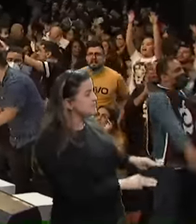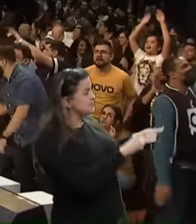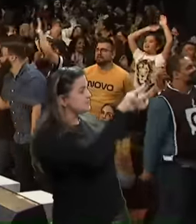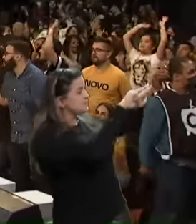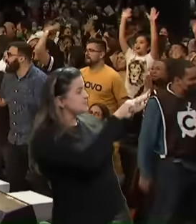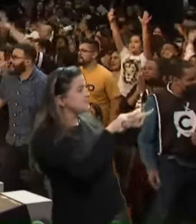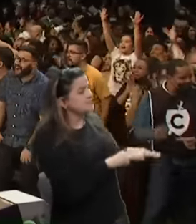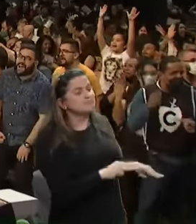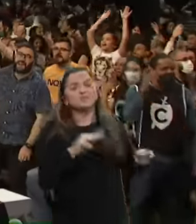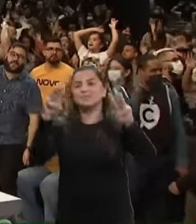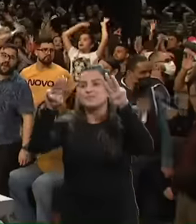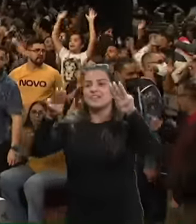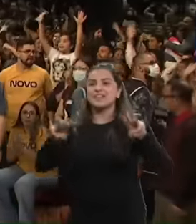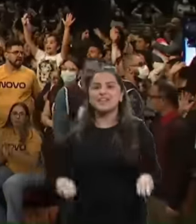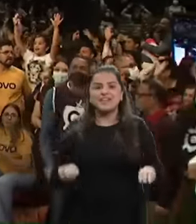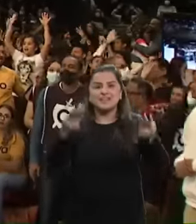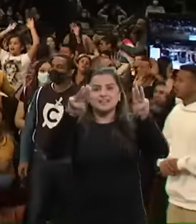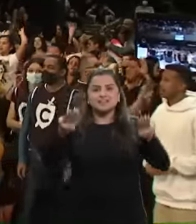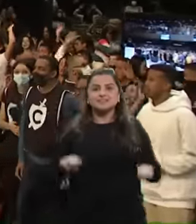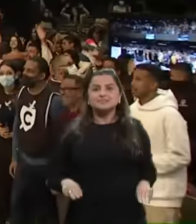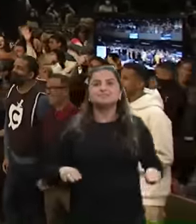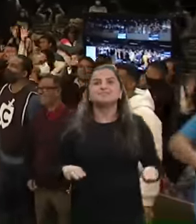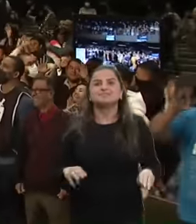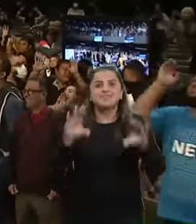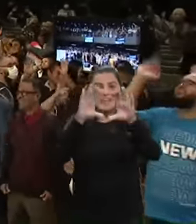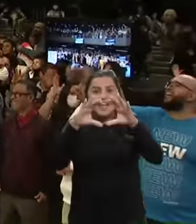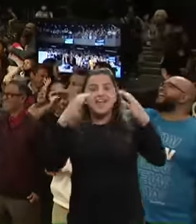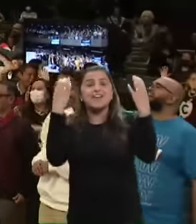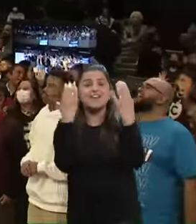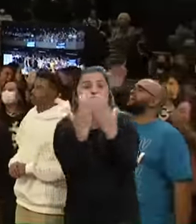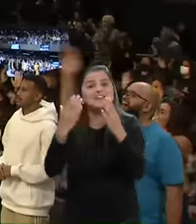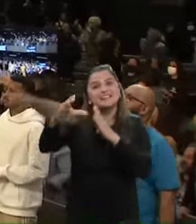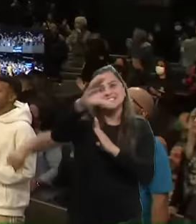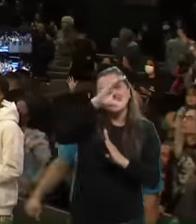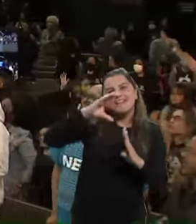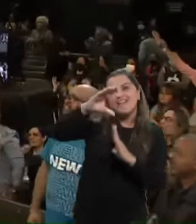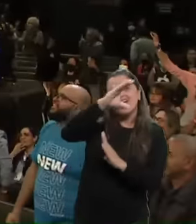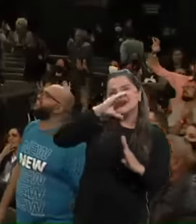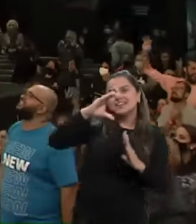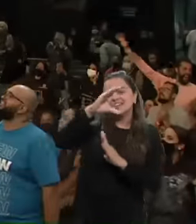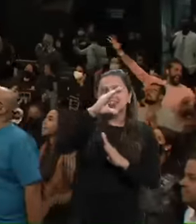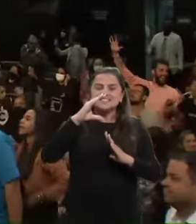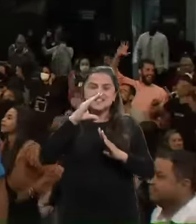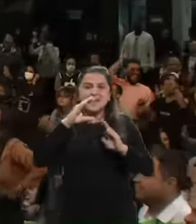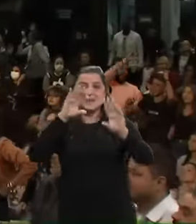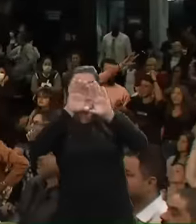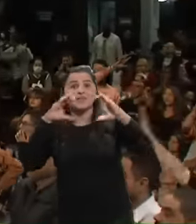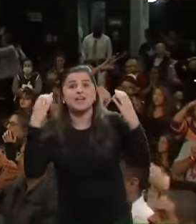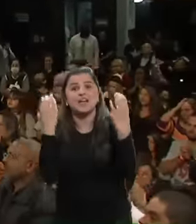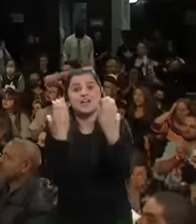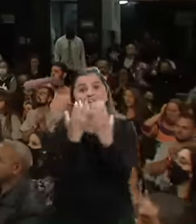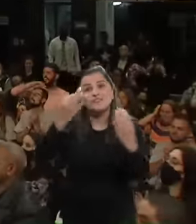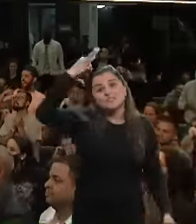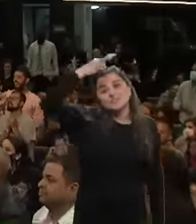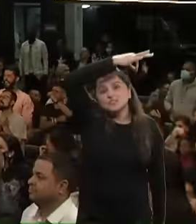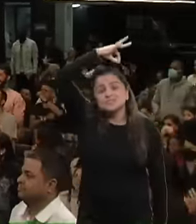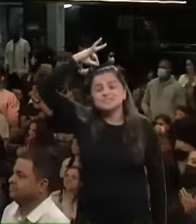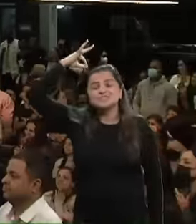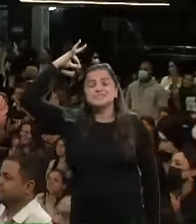maná, maná. A conferência carisma, a conferência do Espírito